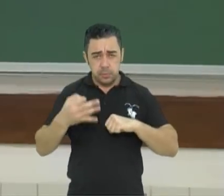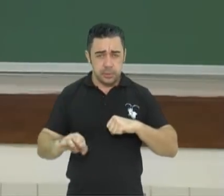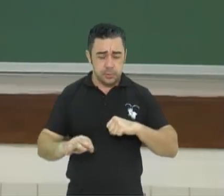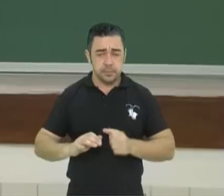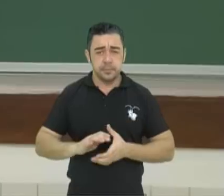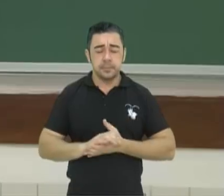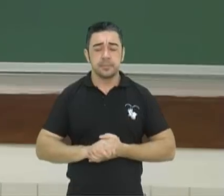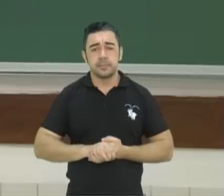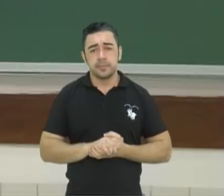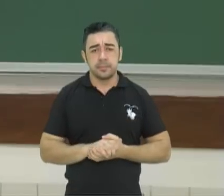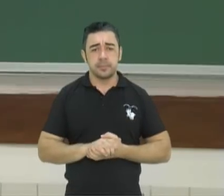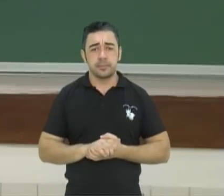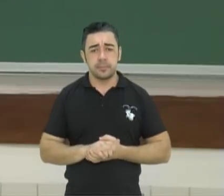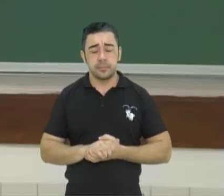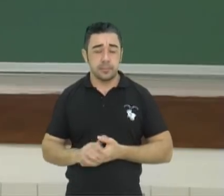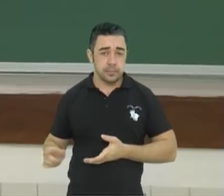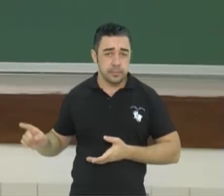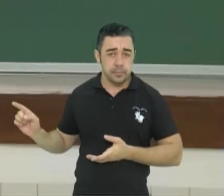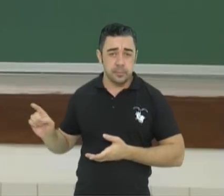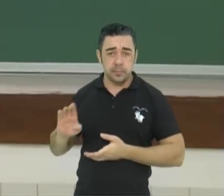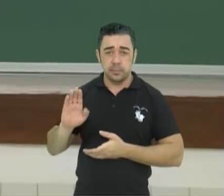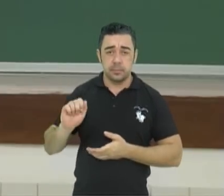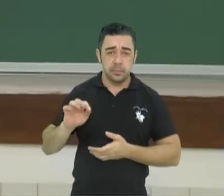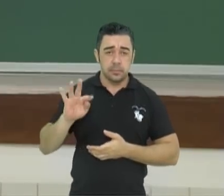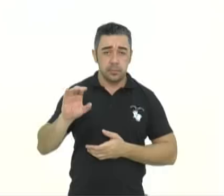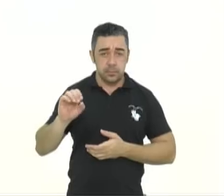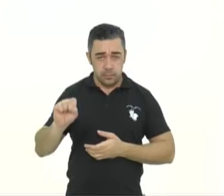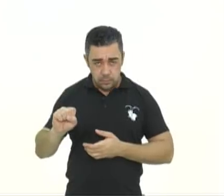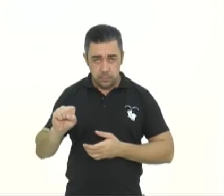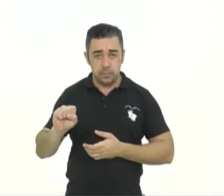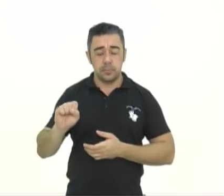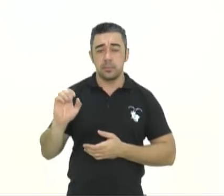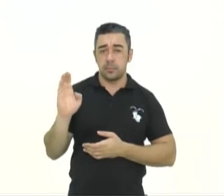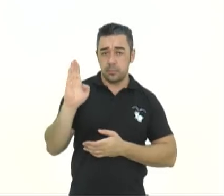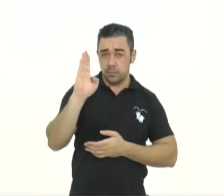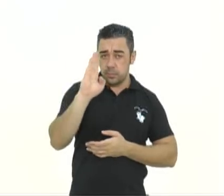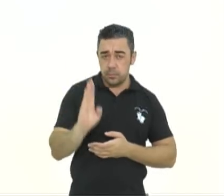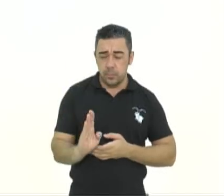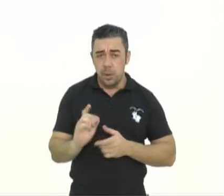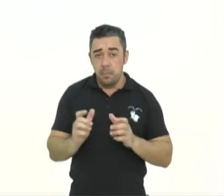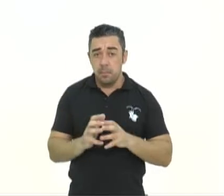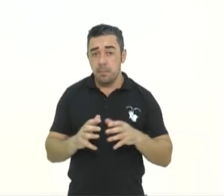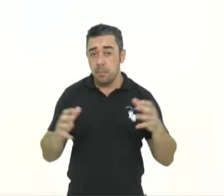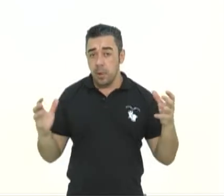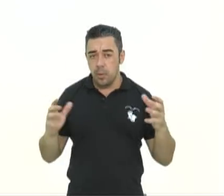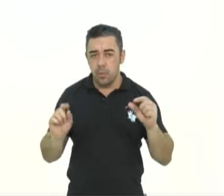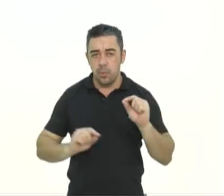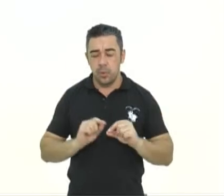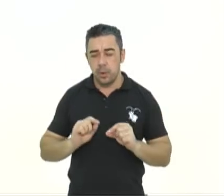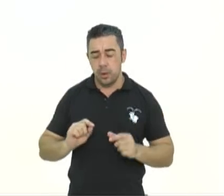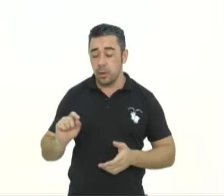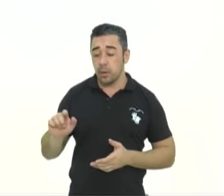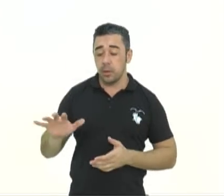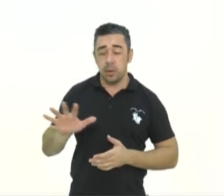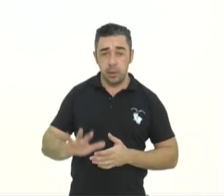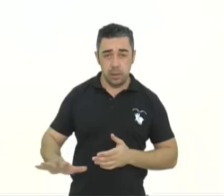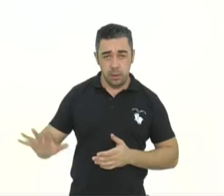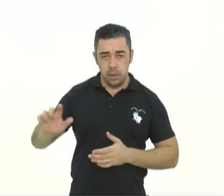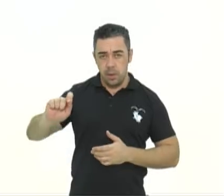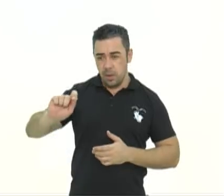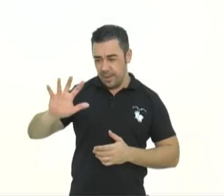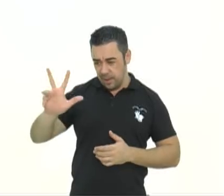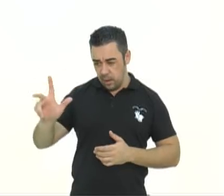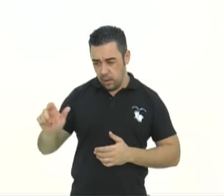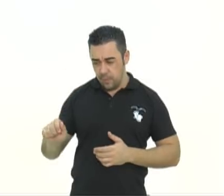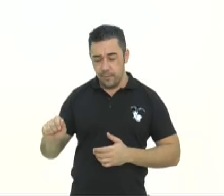e poder. Os bantus no Brasil, gente. Então, a maioria dos milhões de africanos que foram trazidos